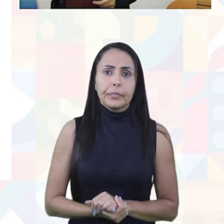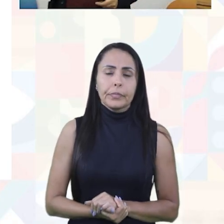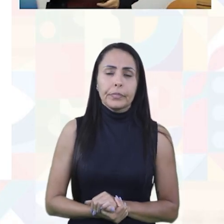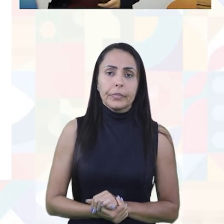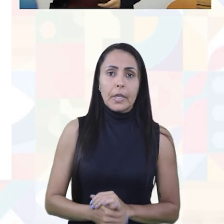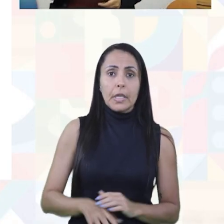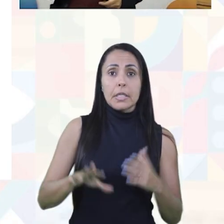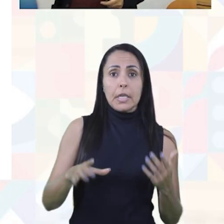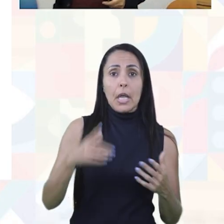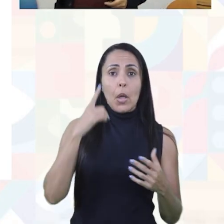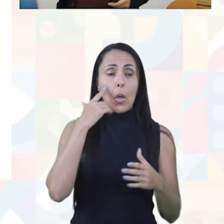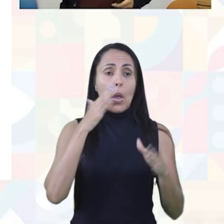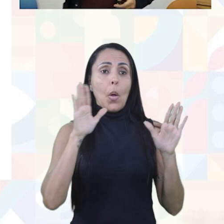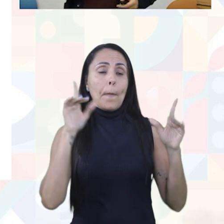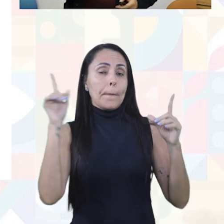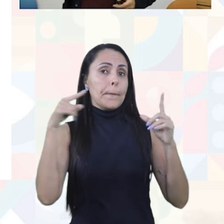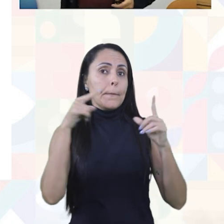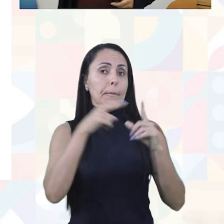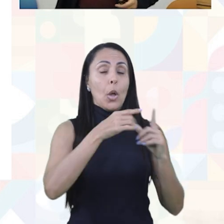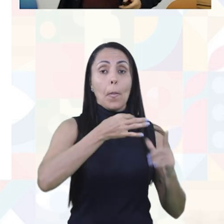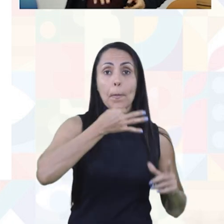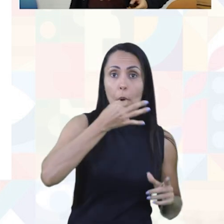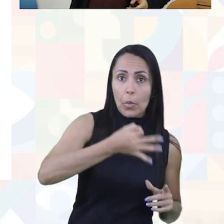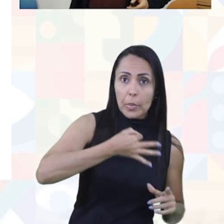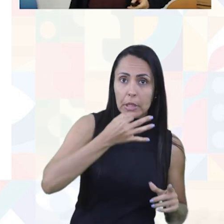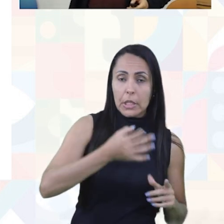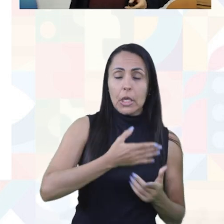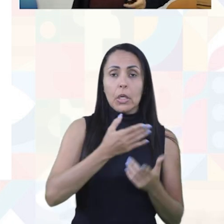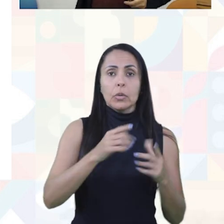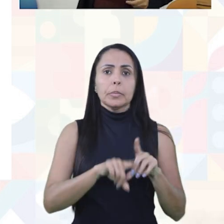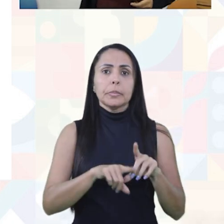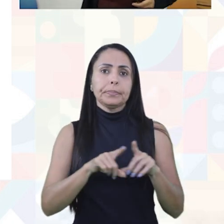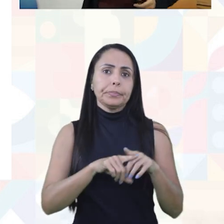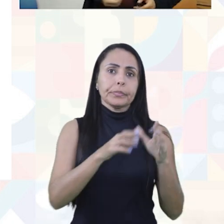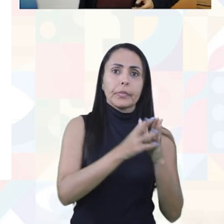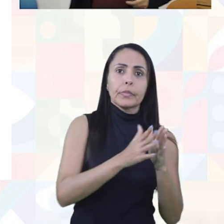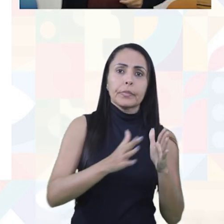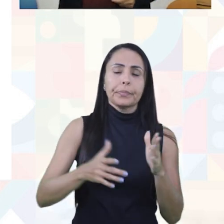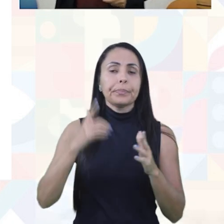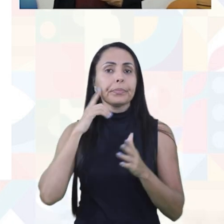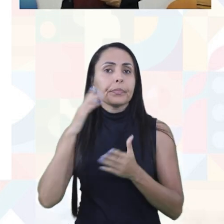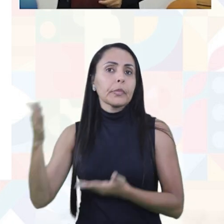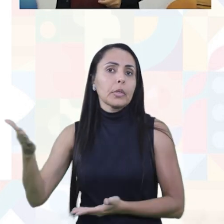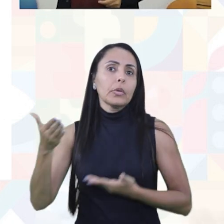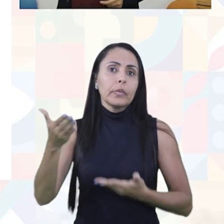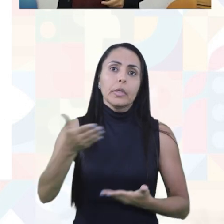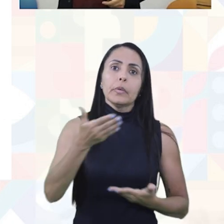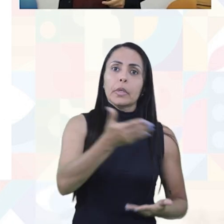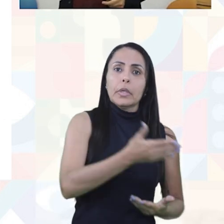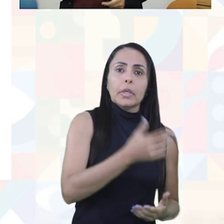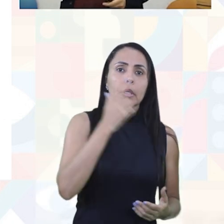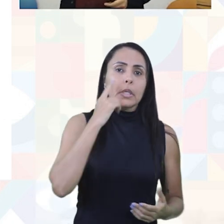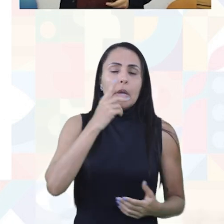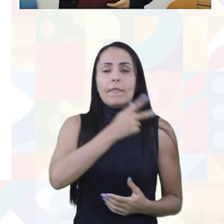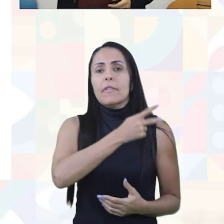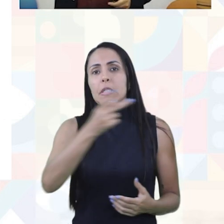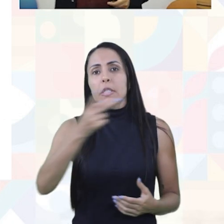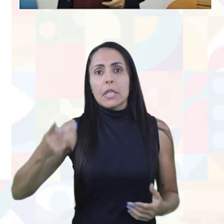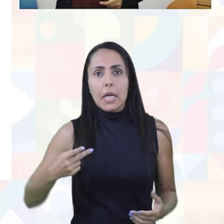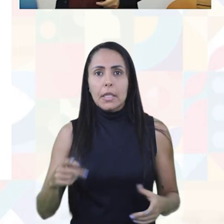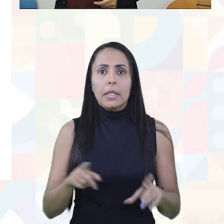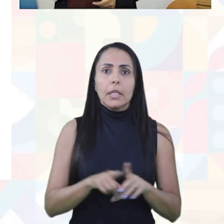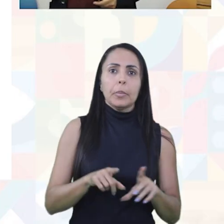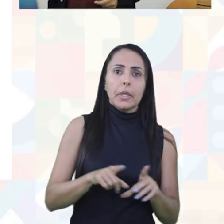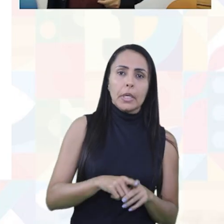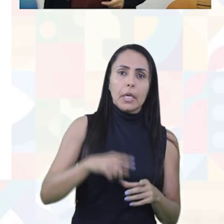é o meu ponto de vista com relação à questão de trabalho e é a partir dele que eu convido vocês a dar uma revisitada com relação